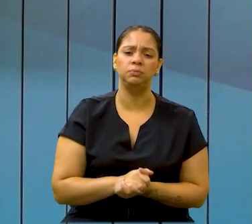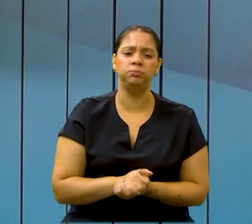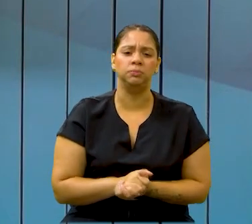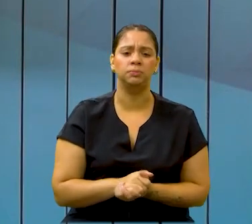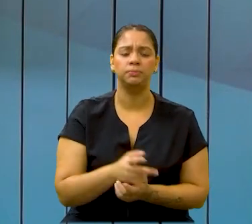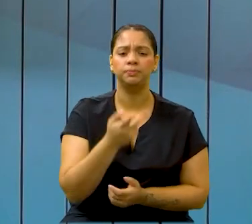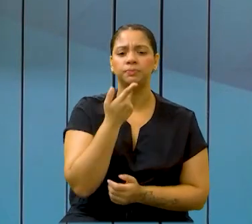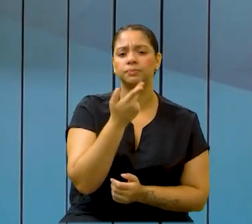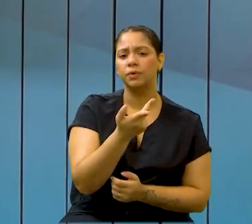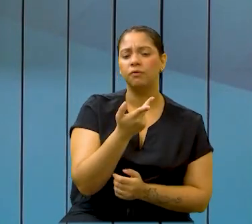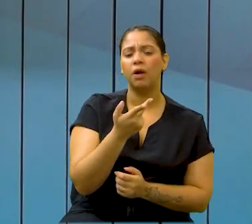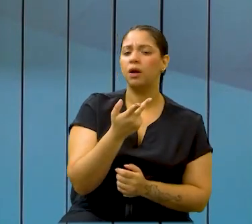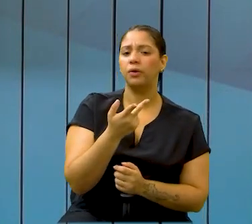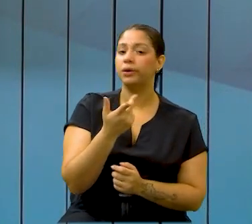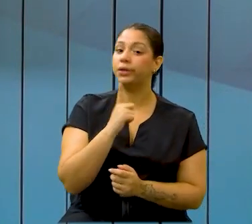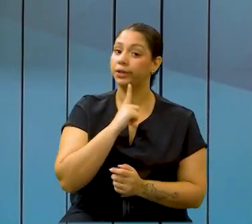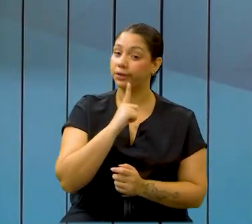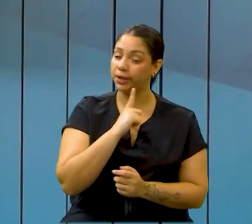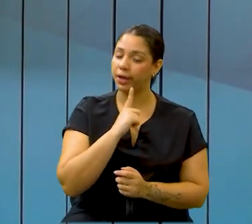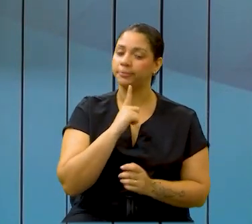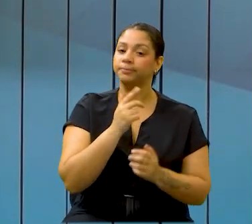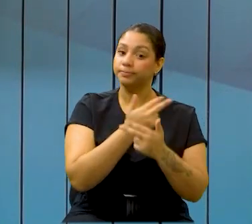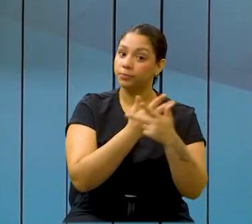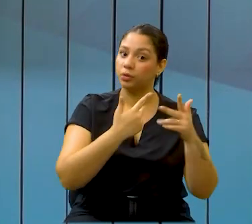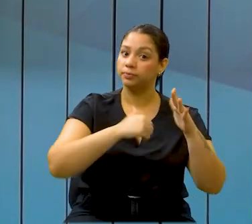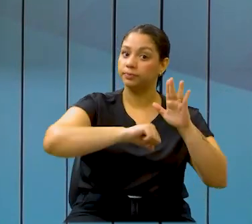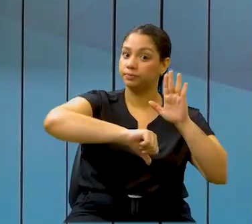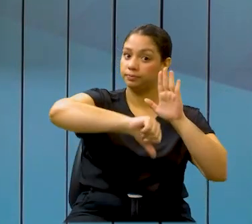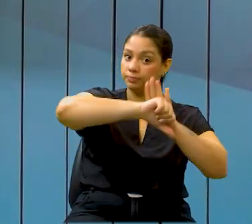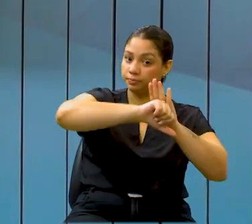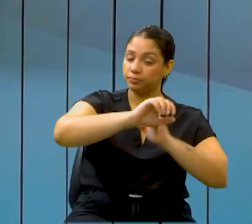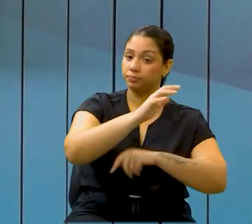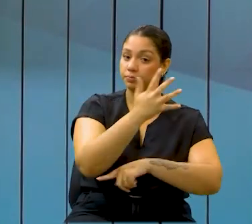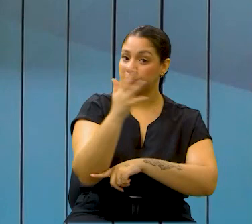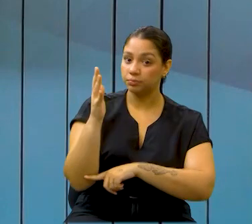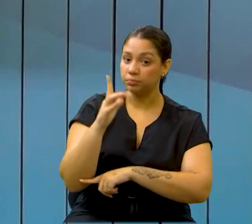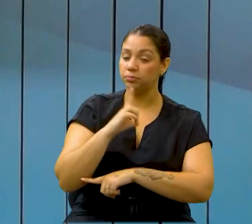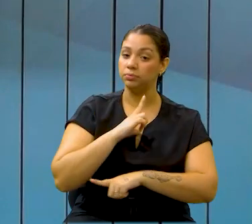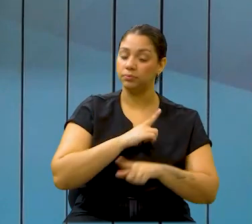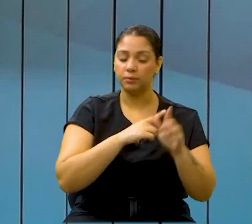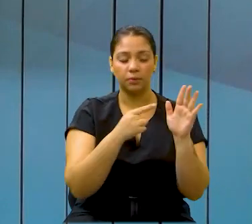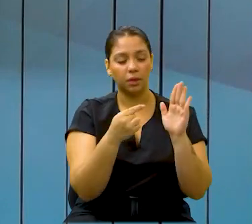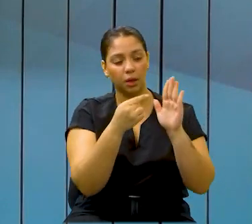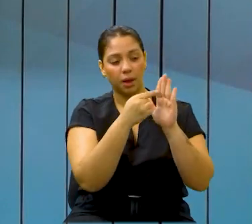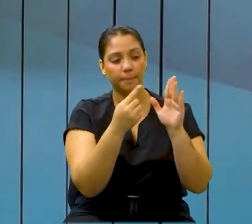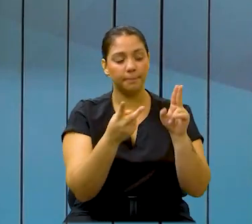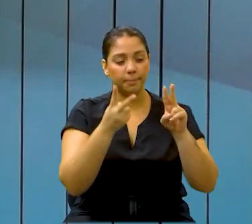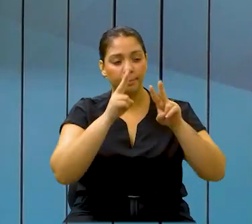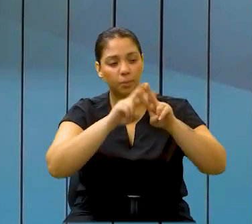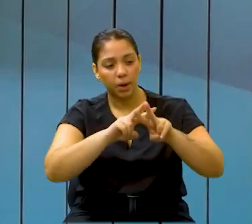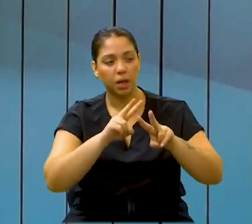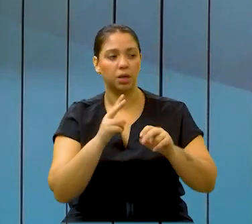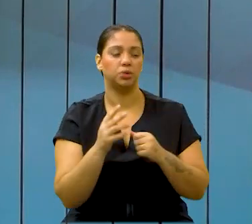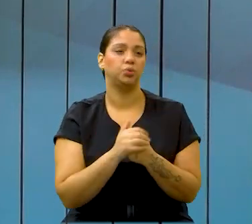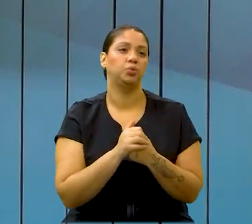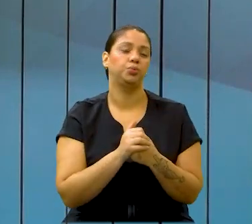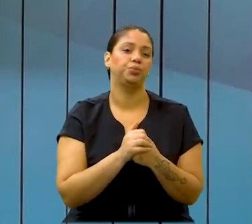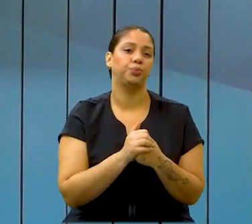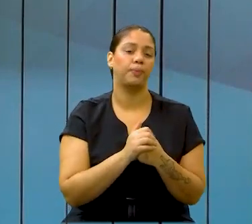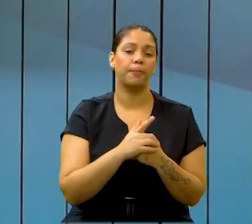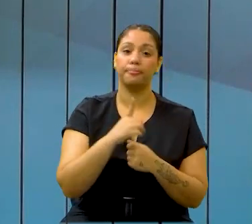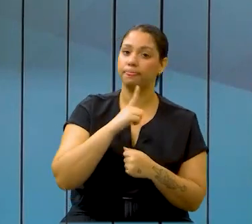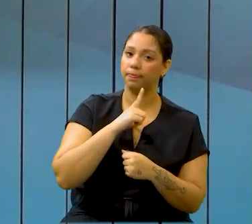senhora falou aí a respeito das penalidades. Então, o crime ambiental tem lá previsto reclusão,